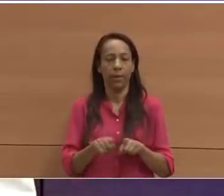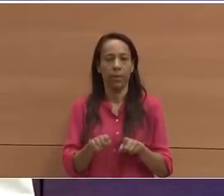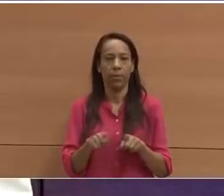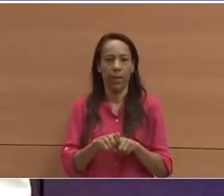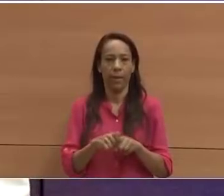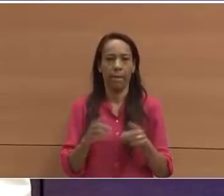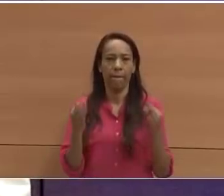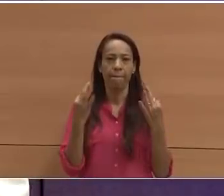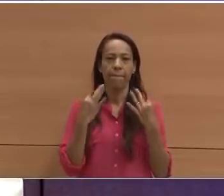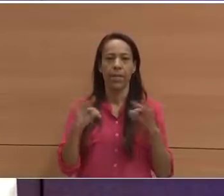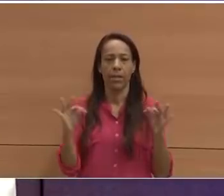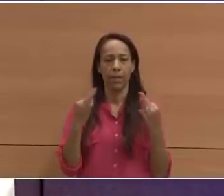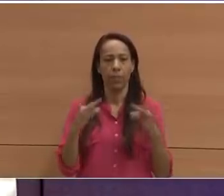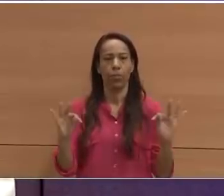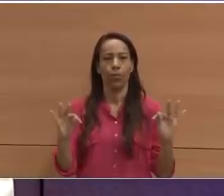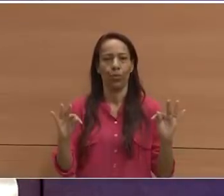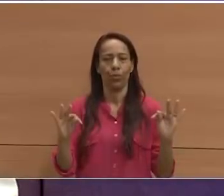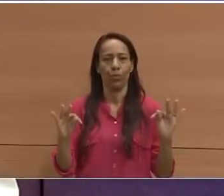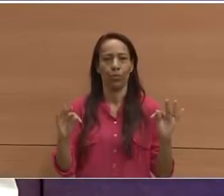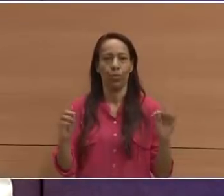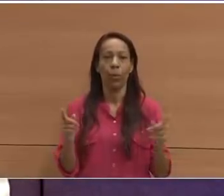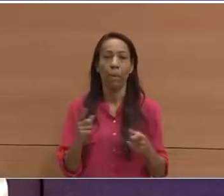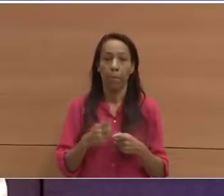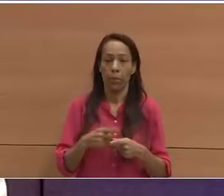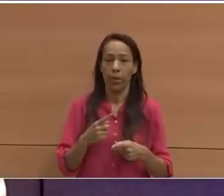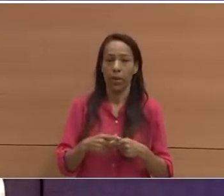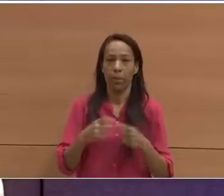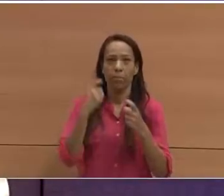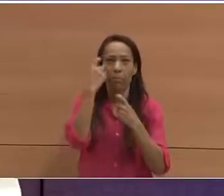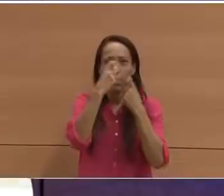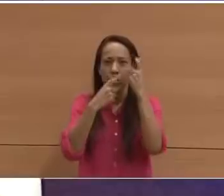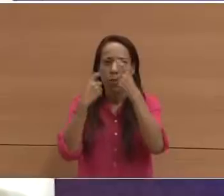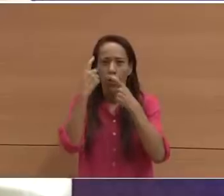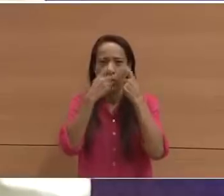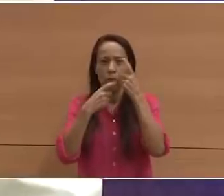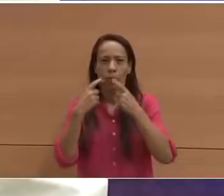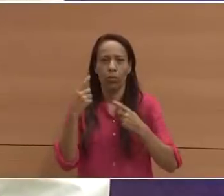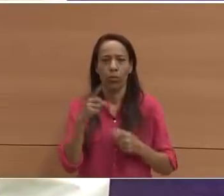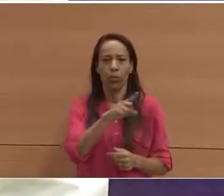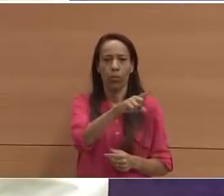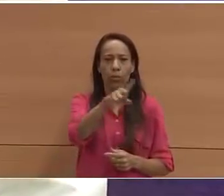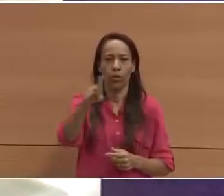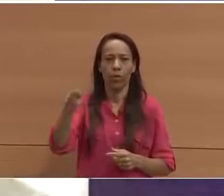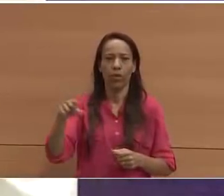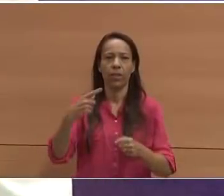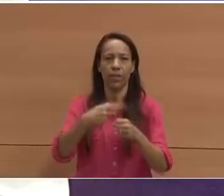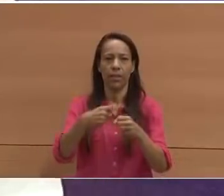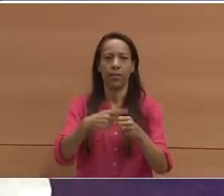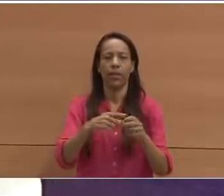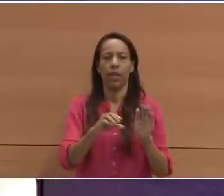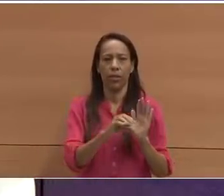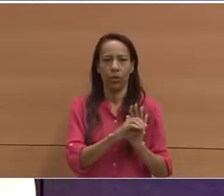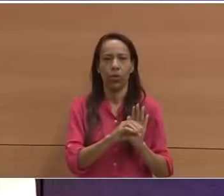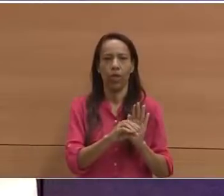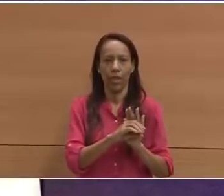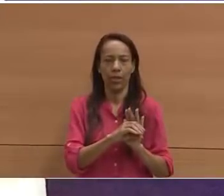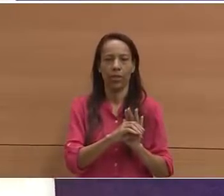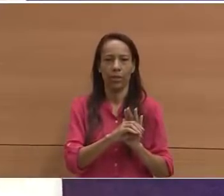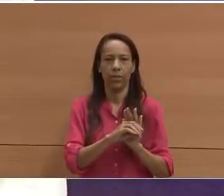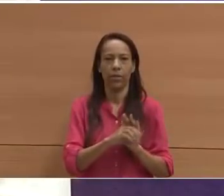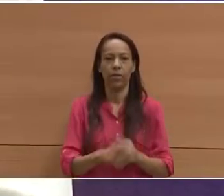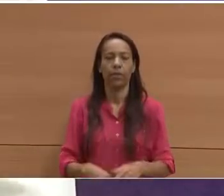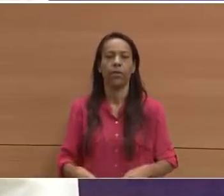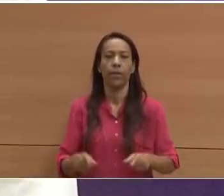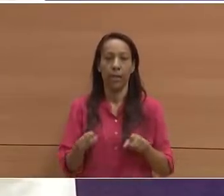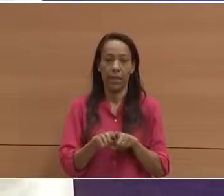se preocupa por vós de Colossos, e pelos de Laodiceia e